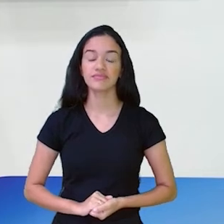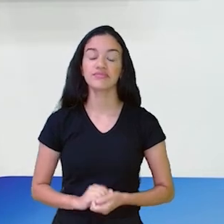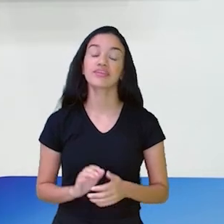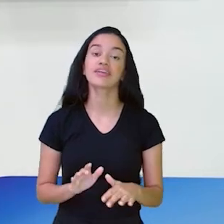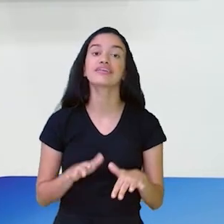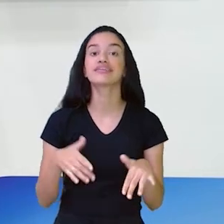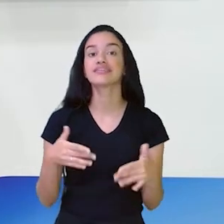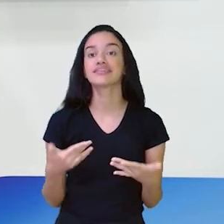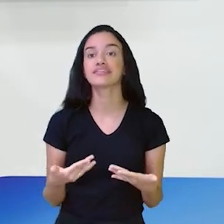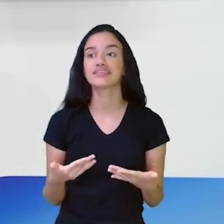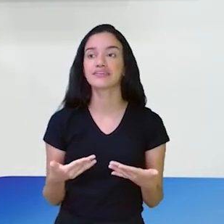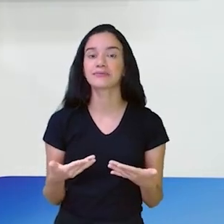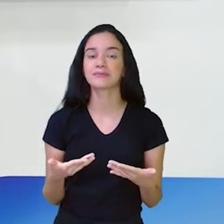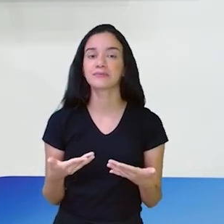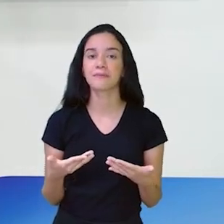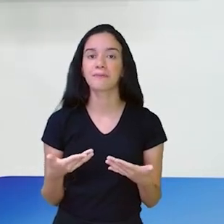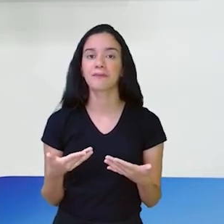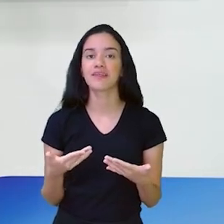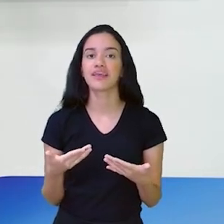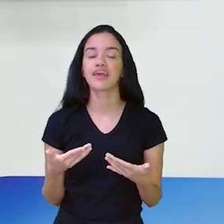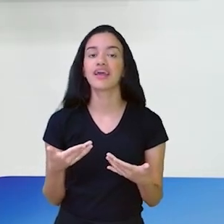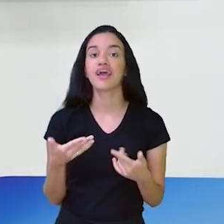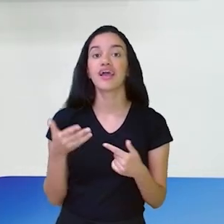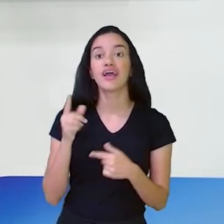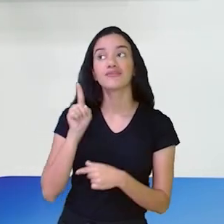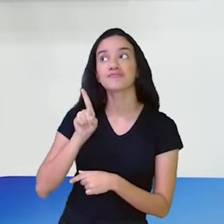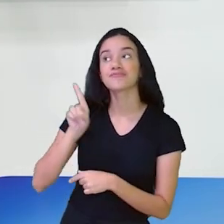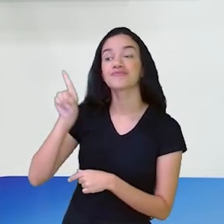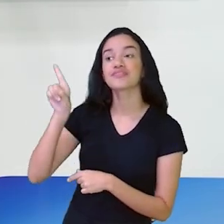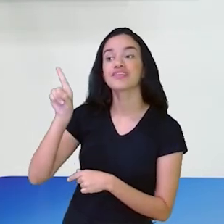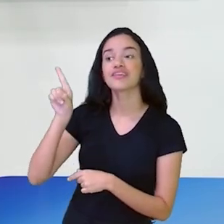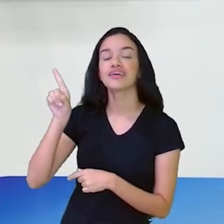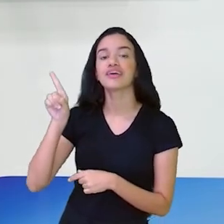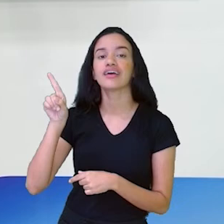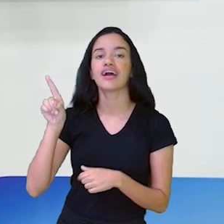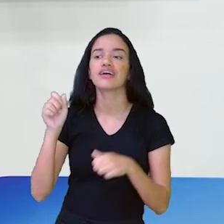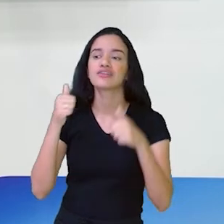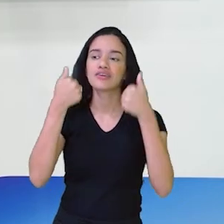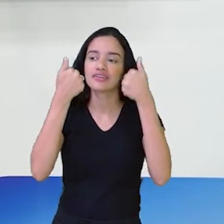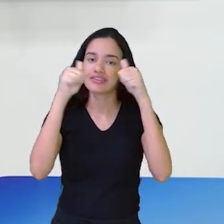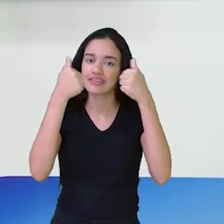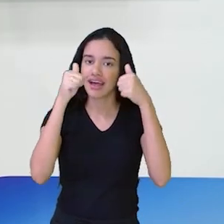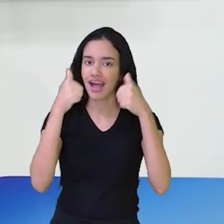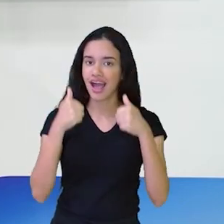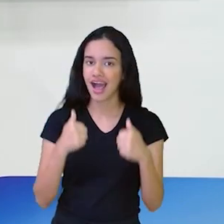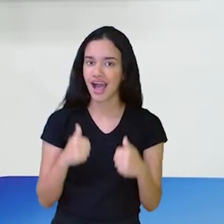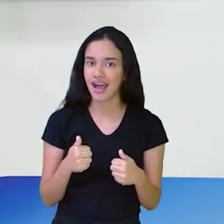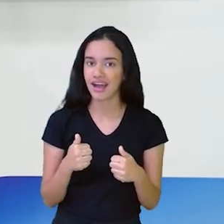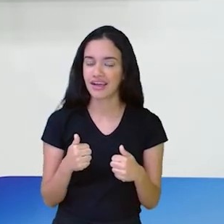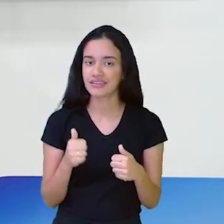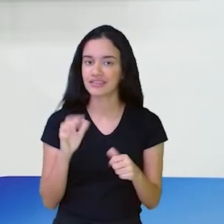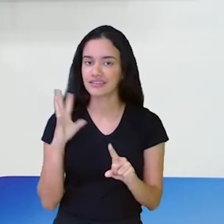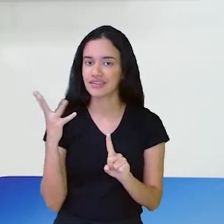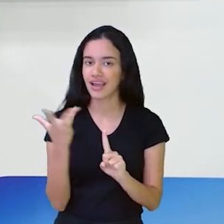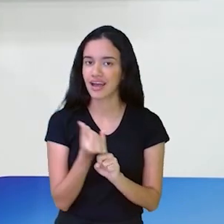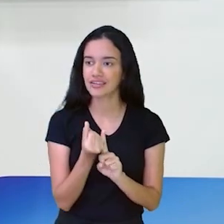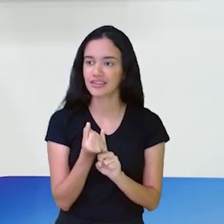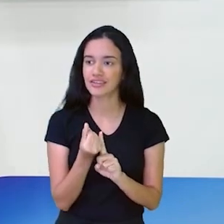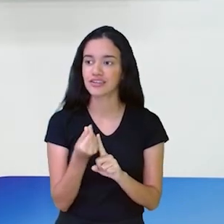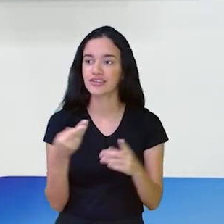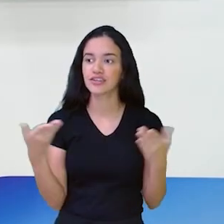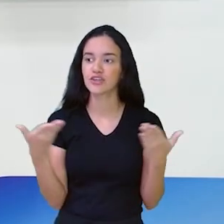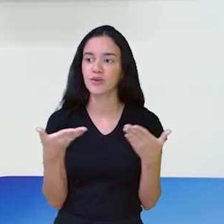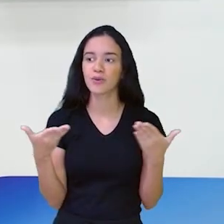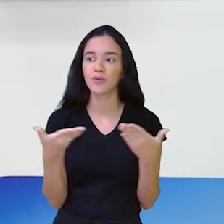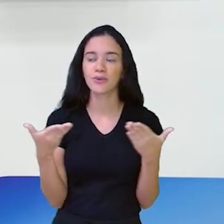Então, gente, essa foi a nossa arte de hoje. Deixa eu mostrar pra vocês como ficou. Ainda tá molhado,